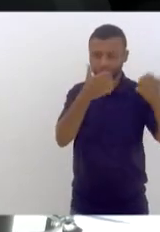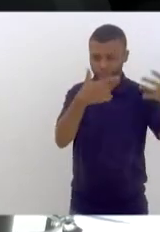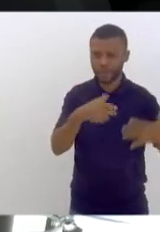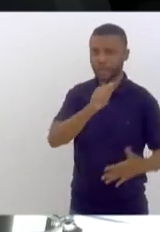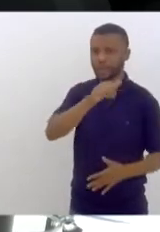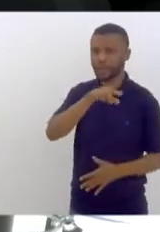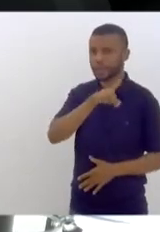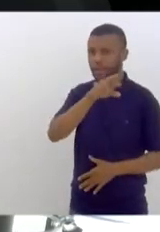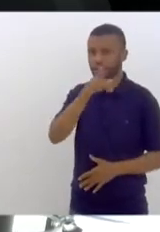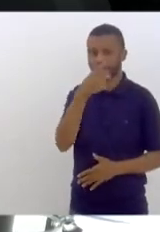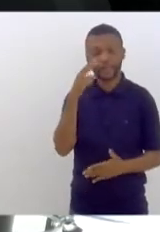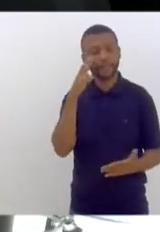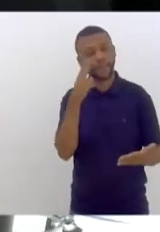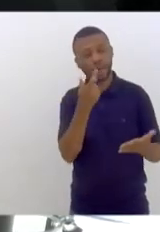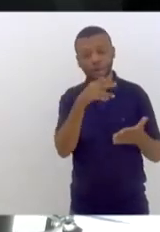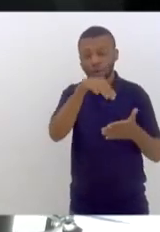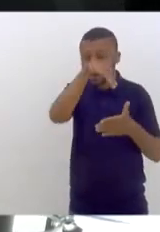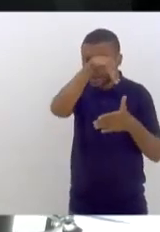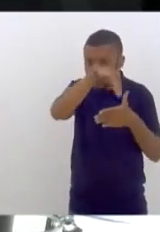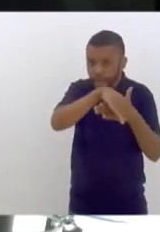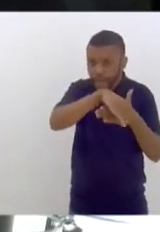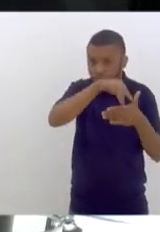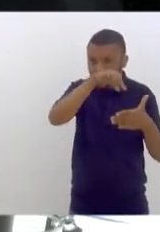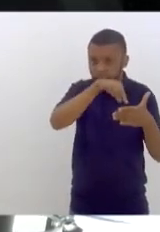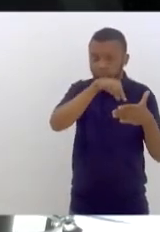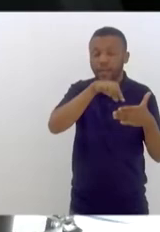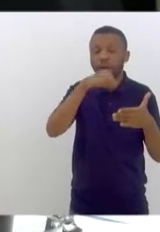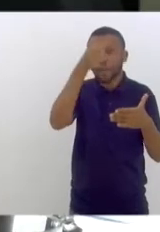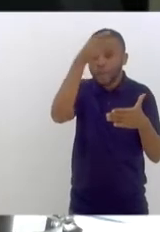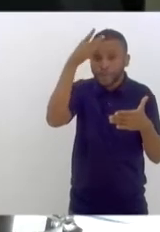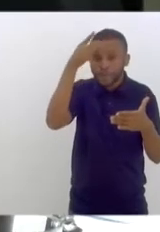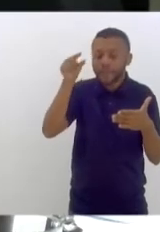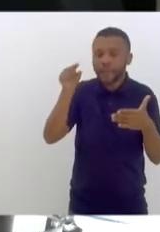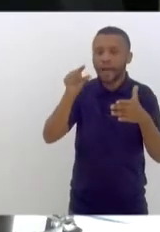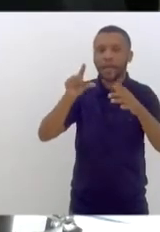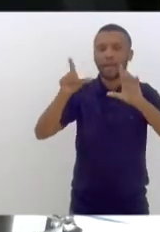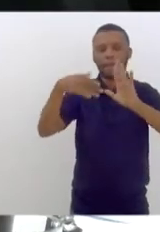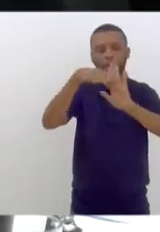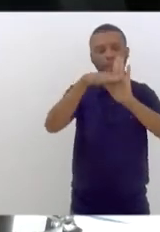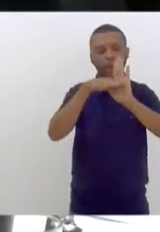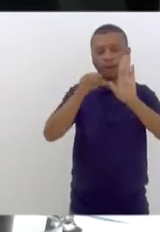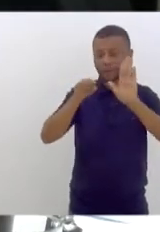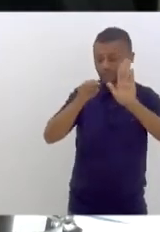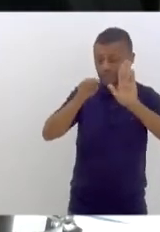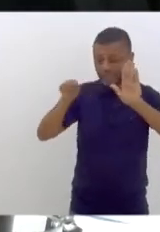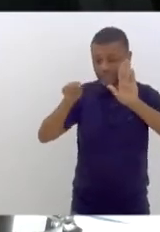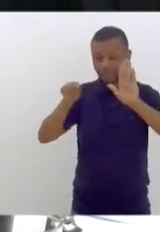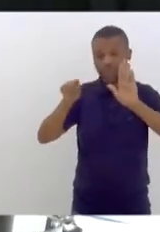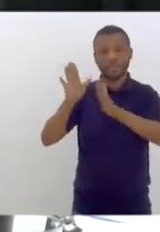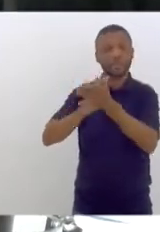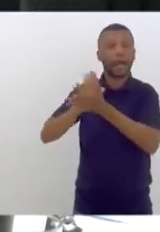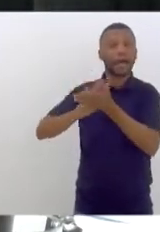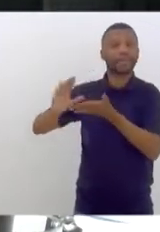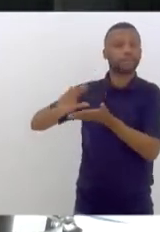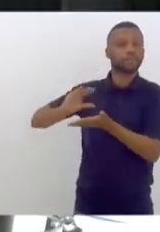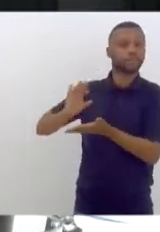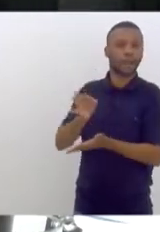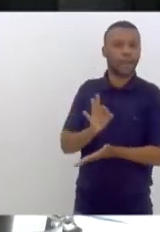vê os anexos, o município está com traço, quer dizer, não tem absolutamente nada. Então, na verdade,